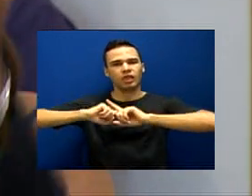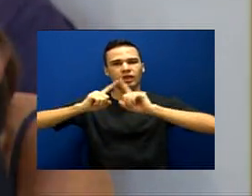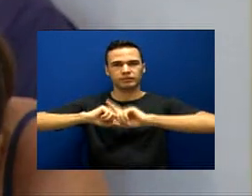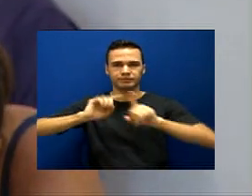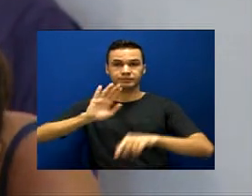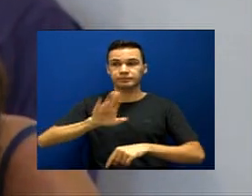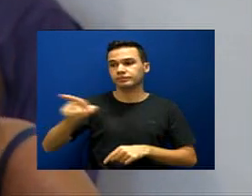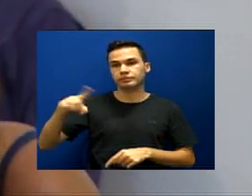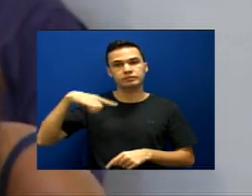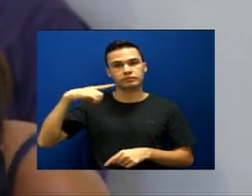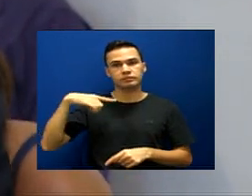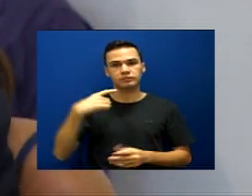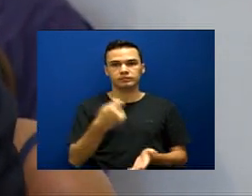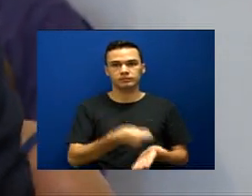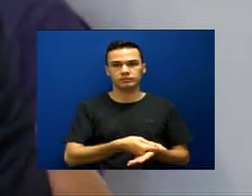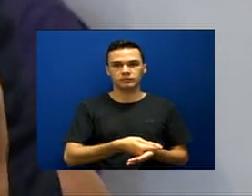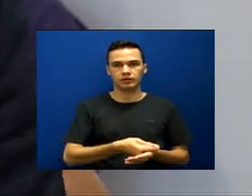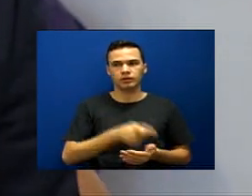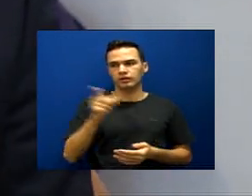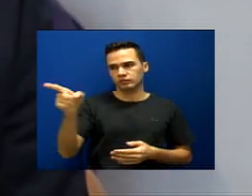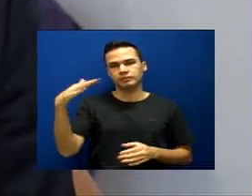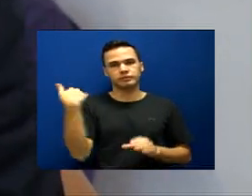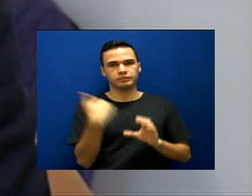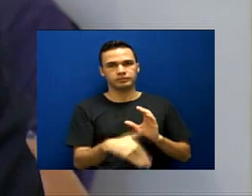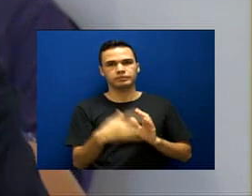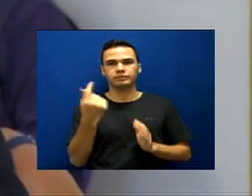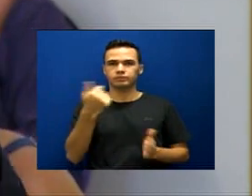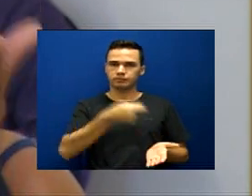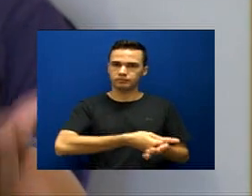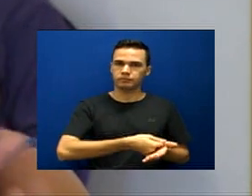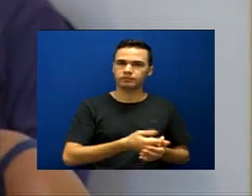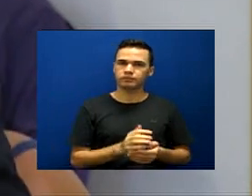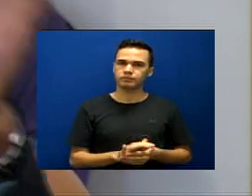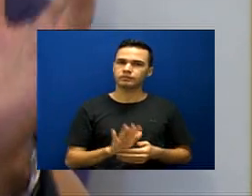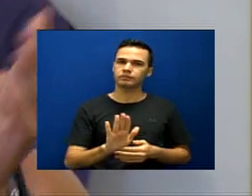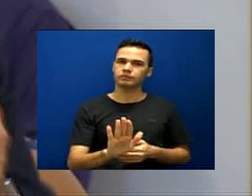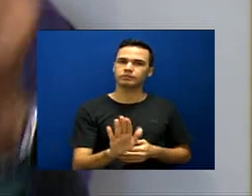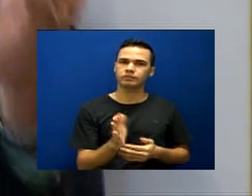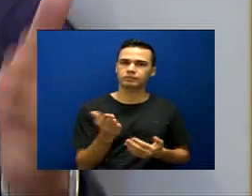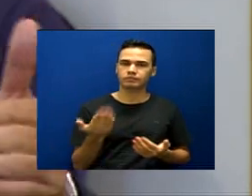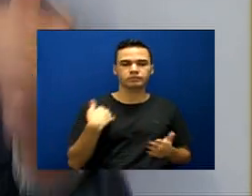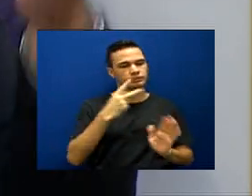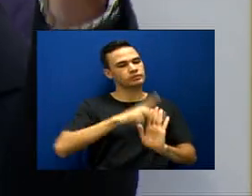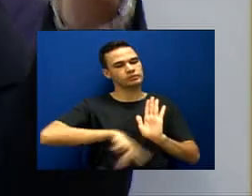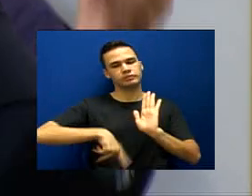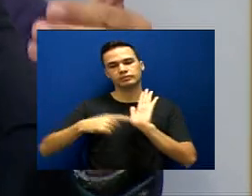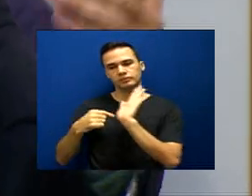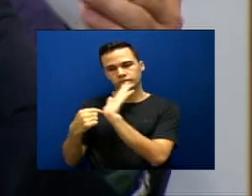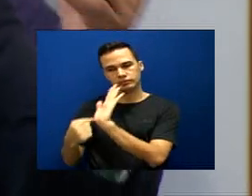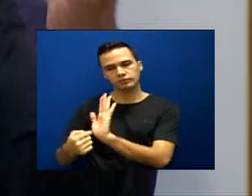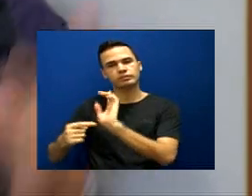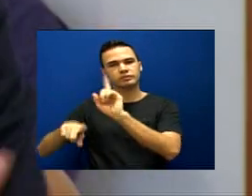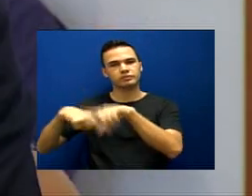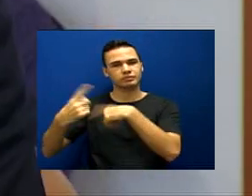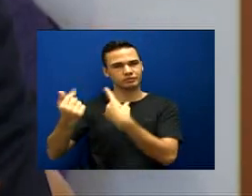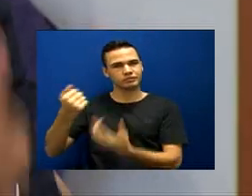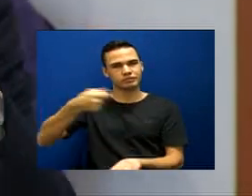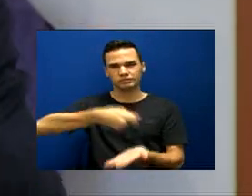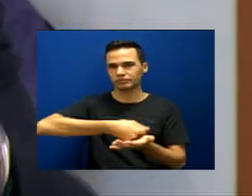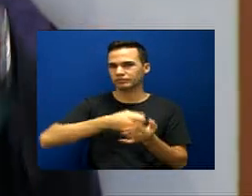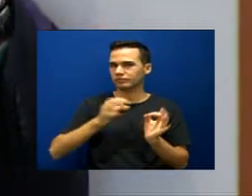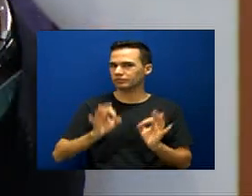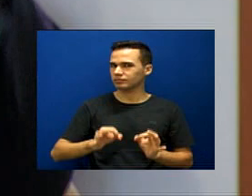Deputado não manda. Deputado manda, você entende? Deputado manda. É só apresentar os projetos, que a verba, ela